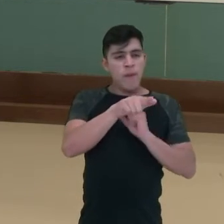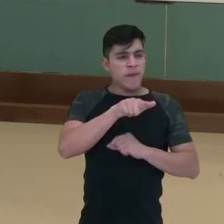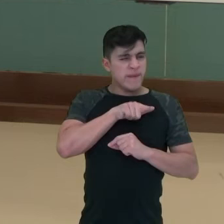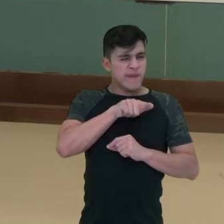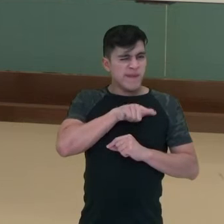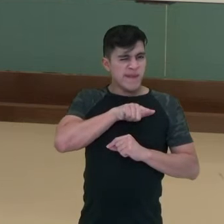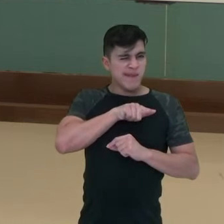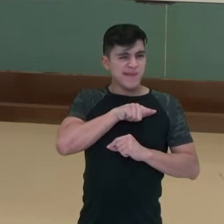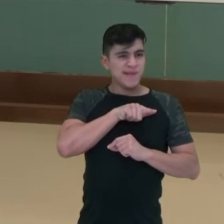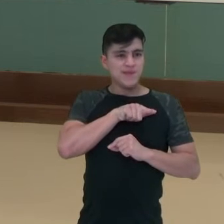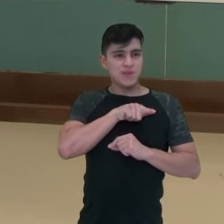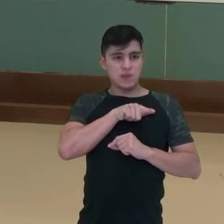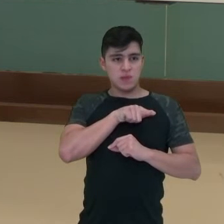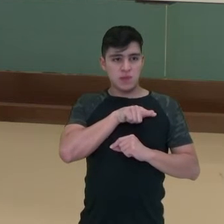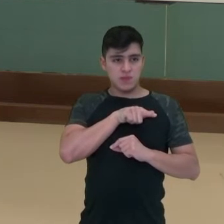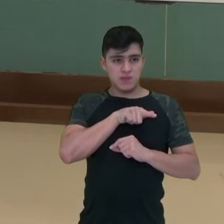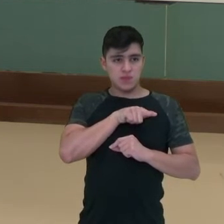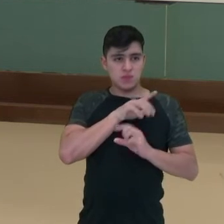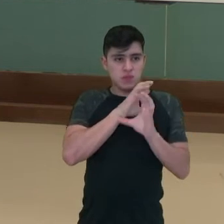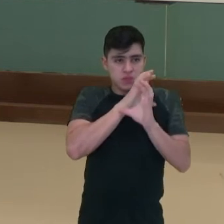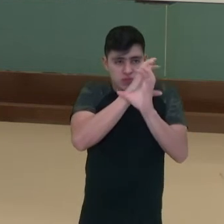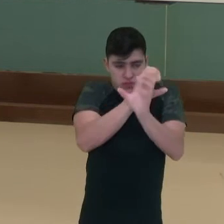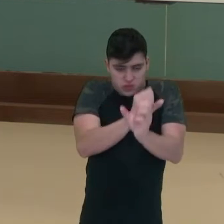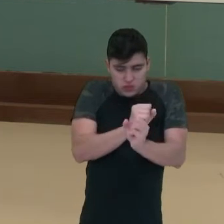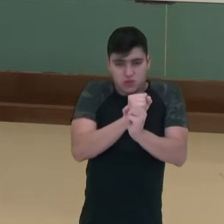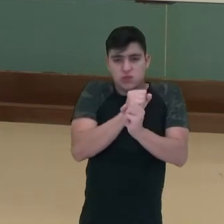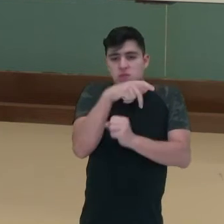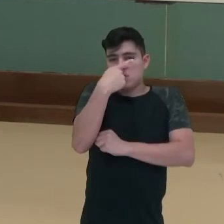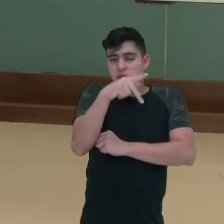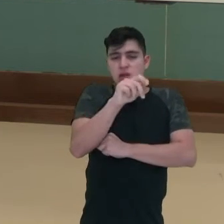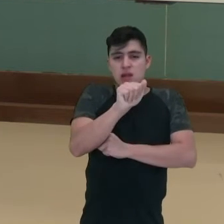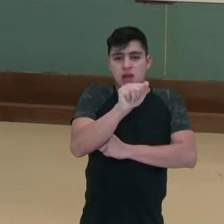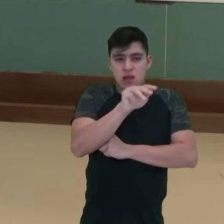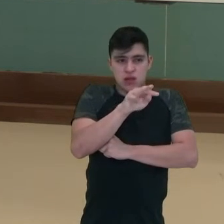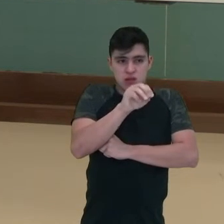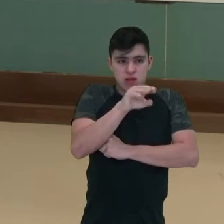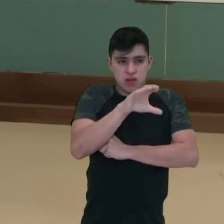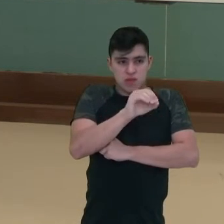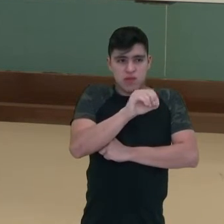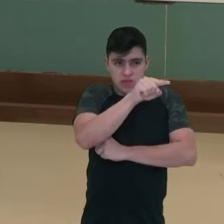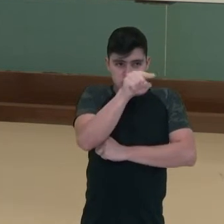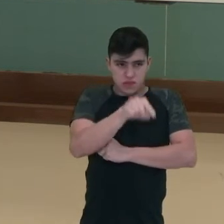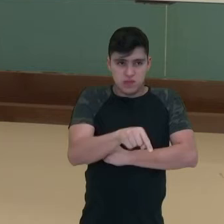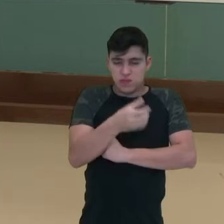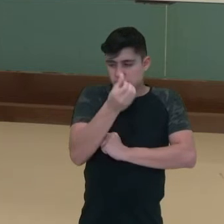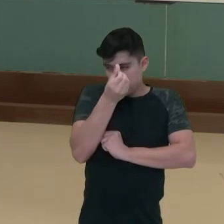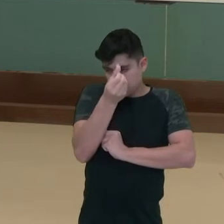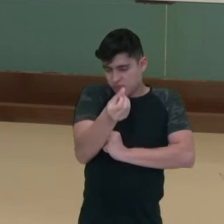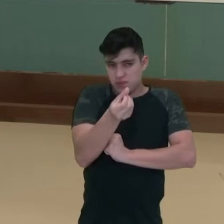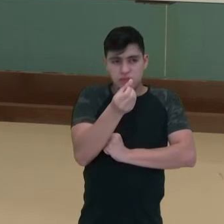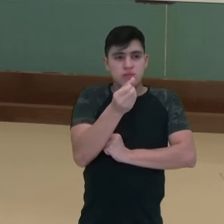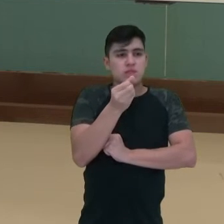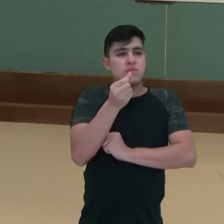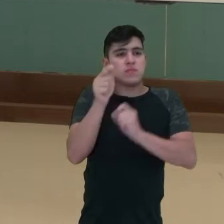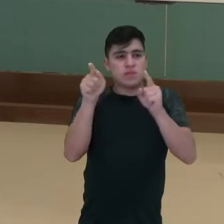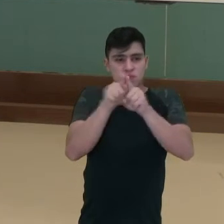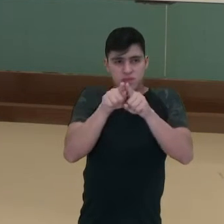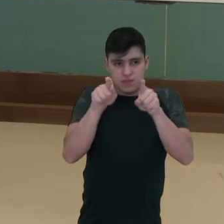tem o número atômico igual a 6. Assim,